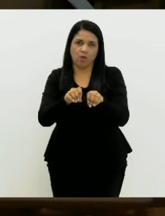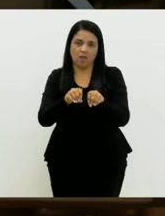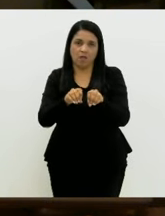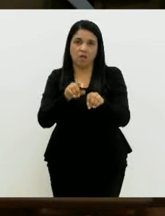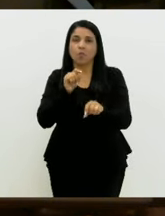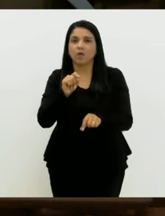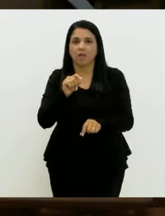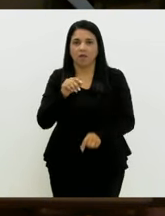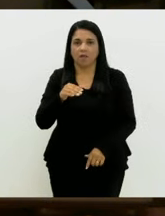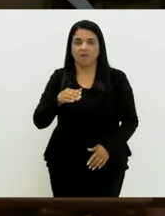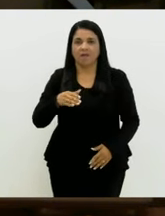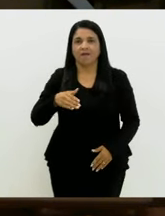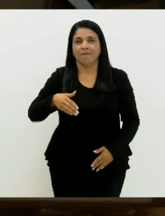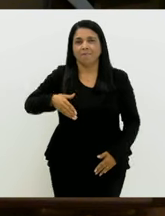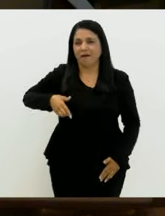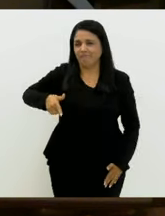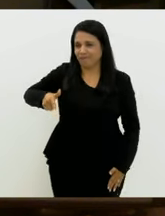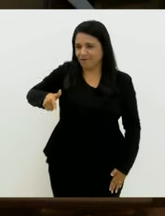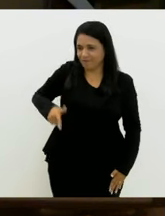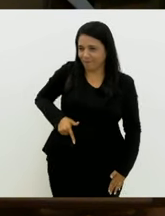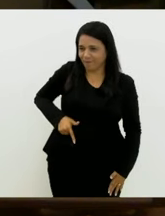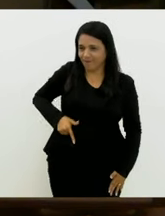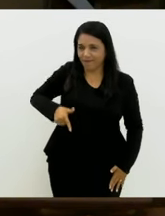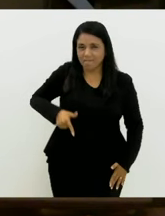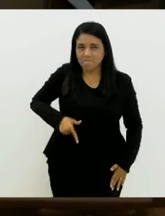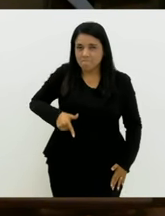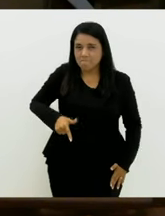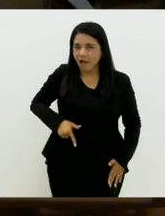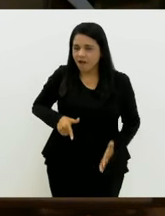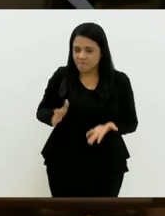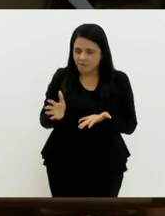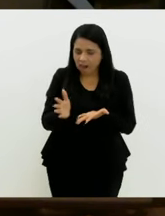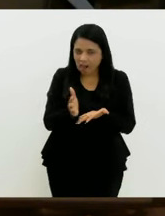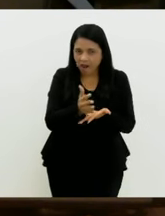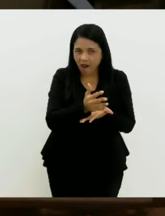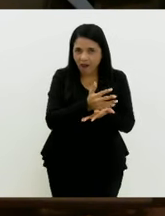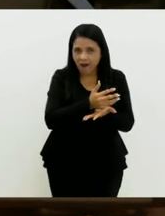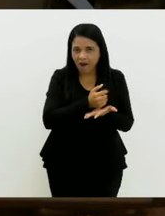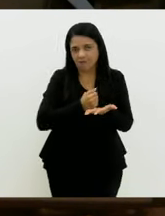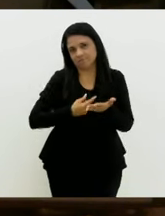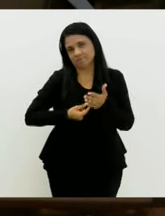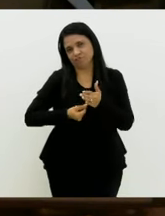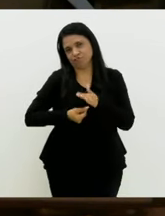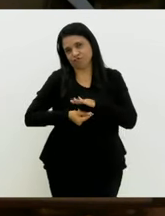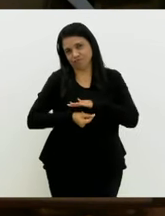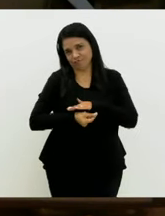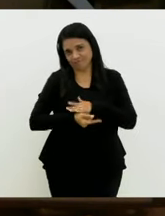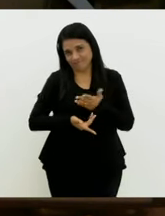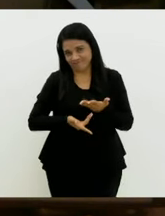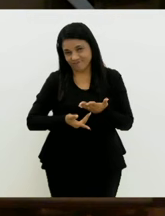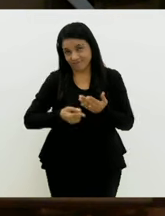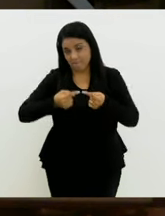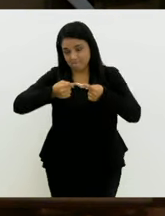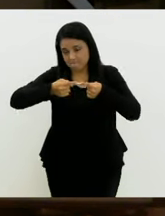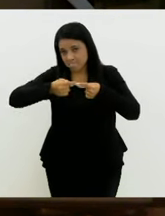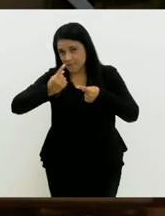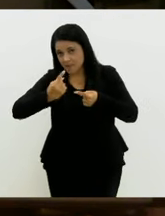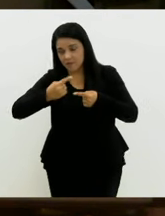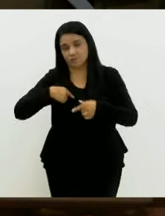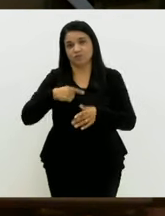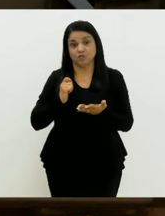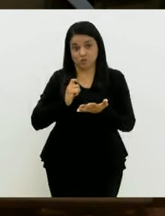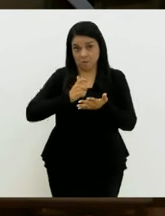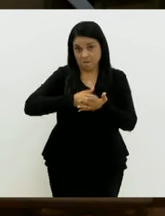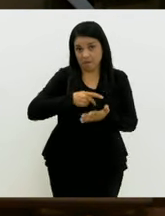dos radares para poder captar cada vez mais recursos. Então é inadmissível. São pedágios, nós pagamos IPVA,